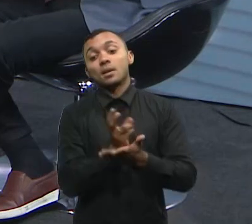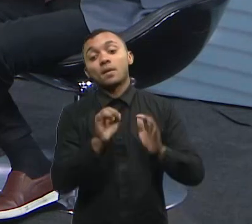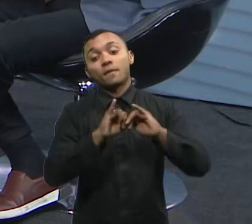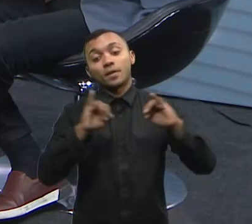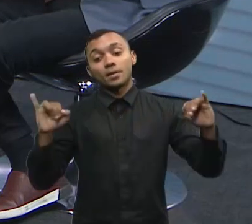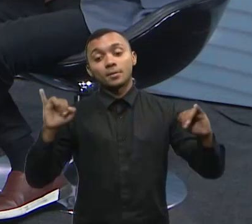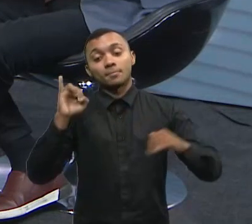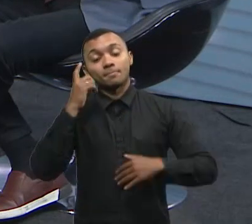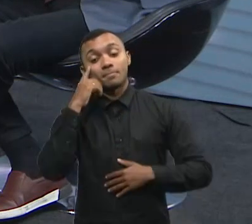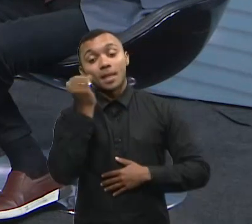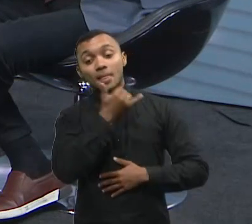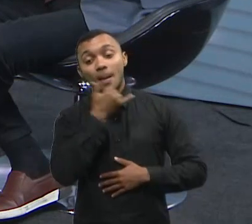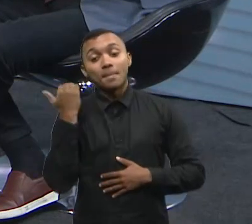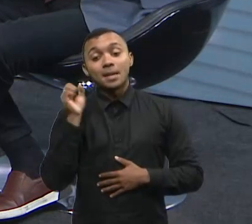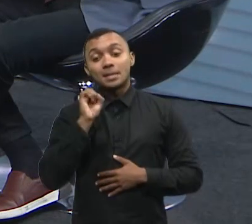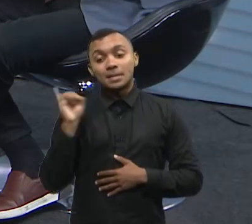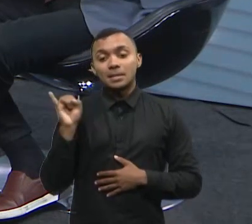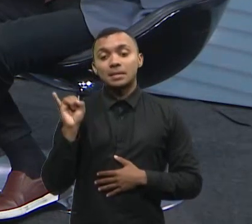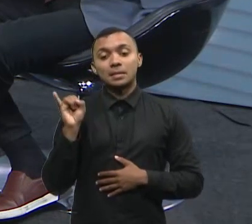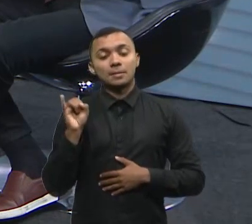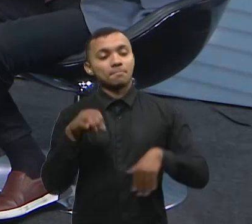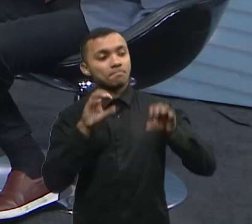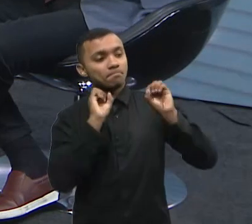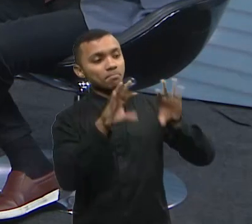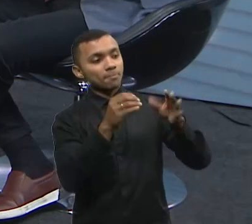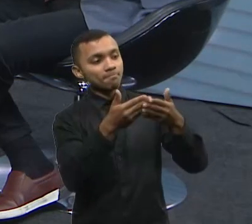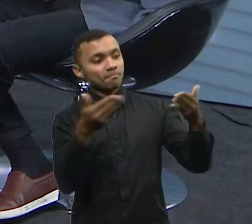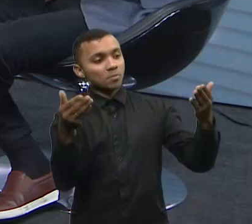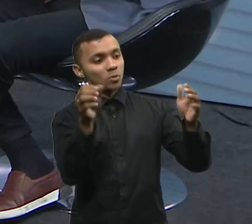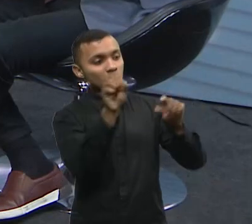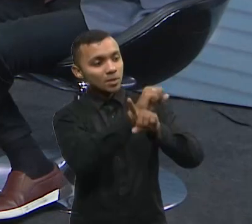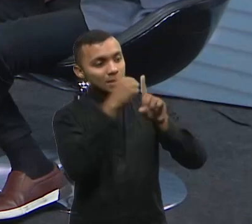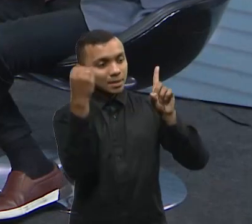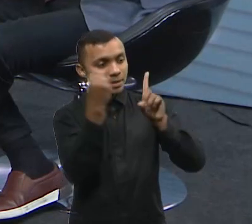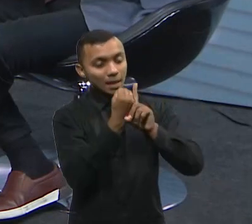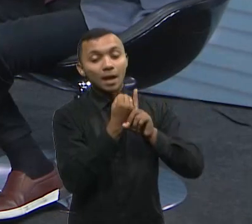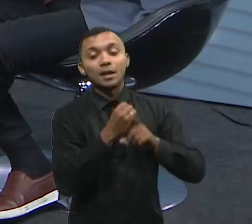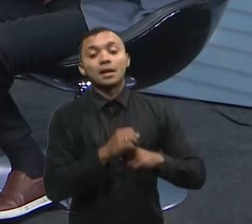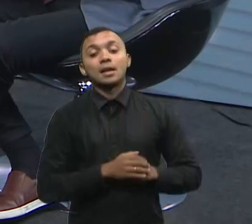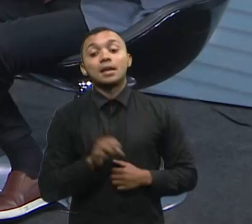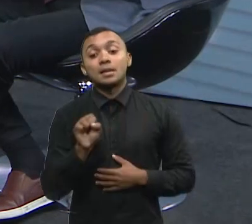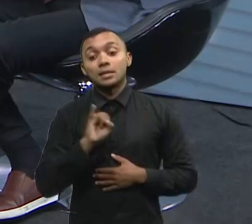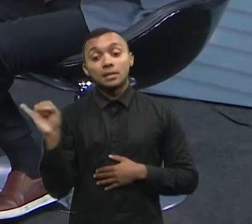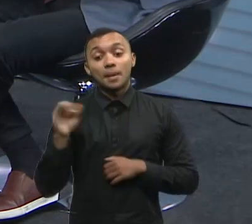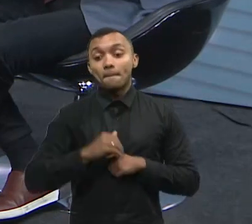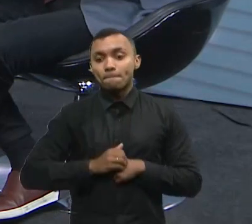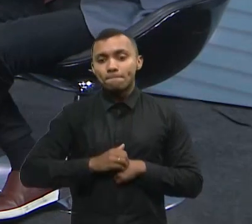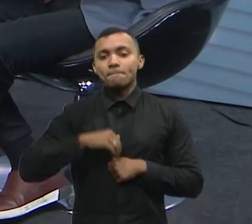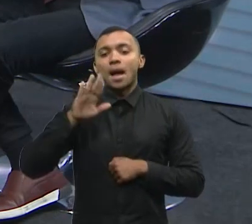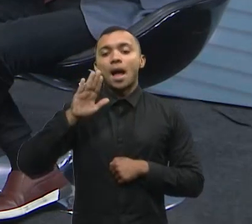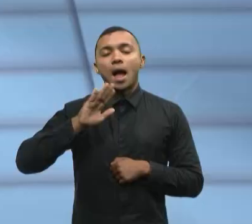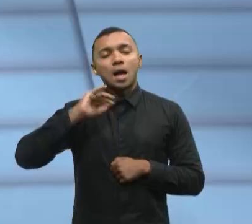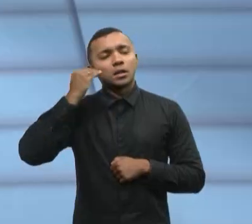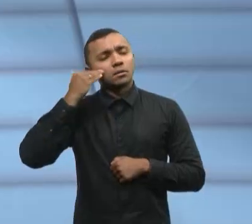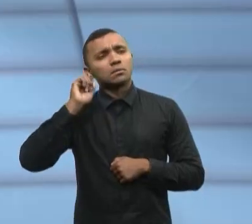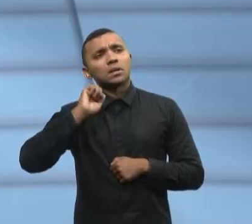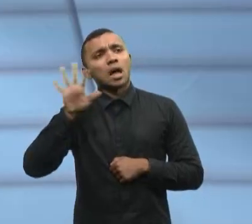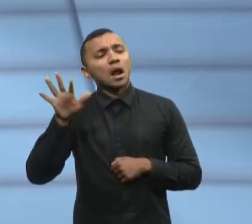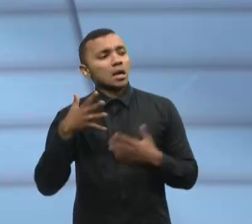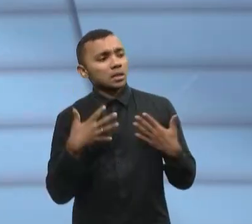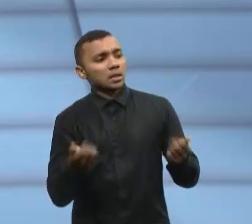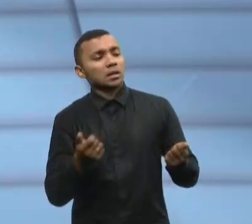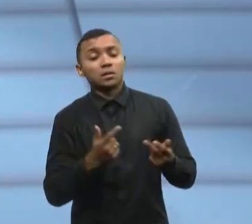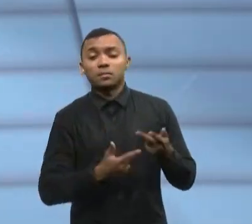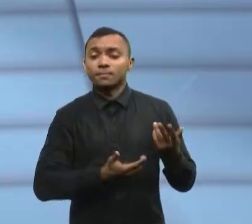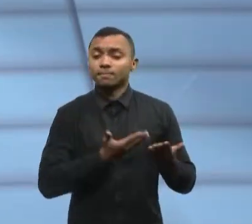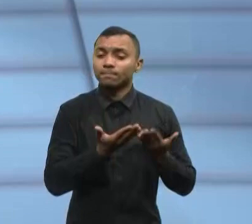a forma que ela ensina a sociedade a ver. Então, quanto legal. Mais você aceita e acolhe e